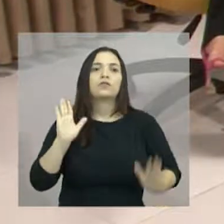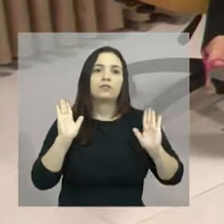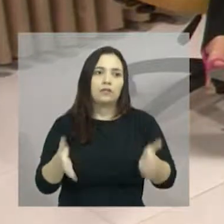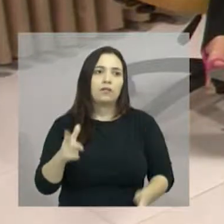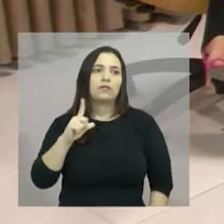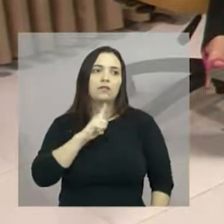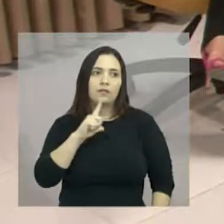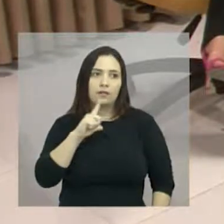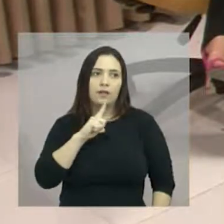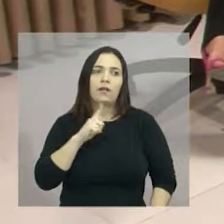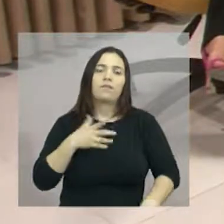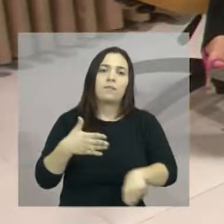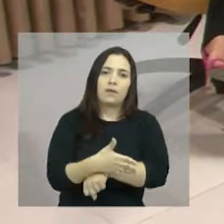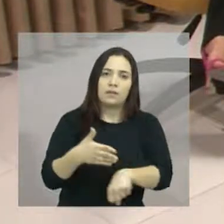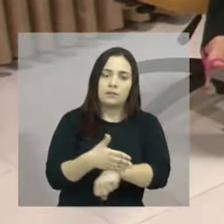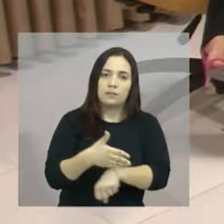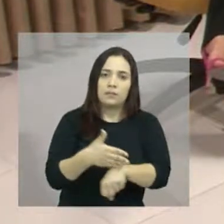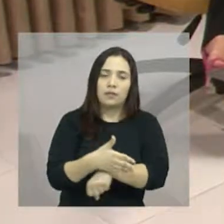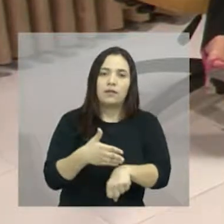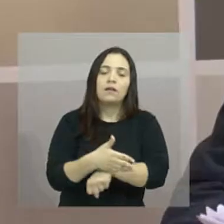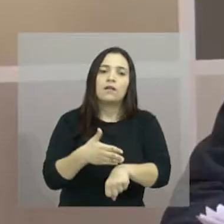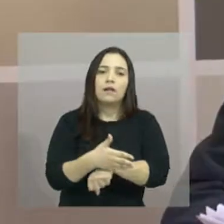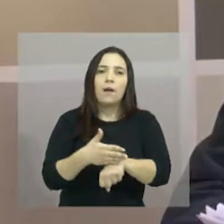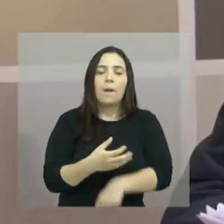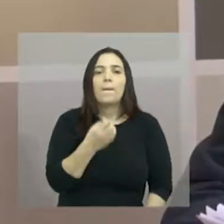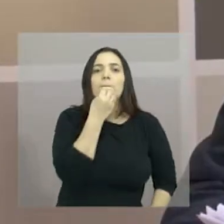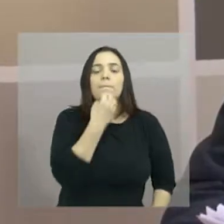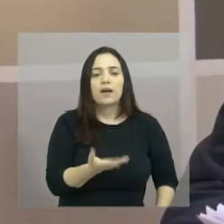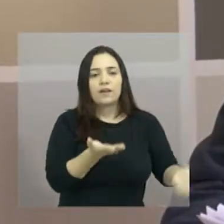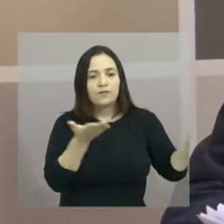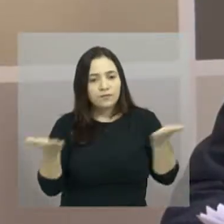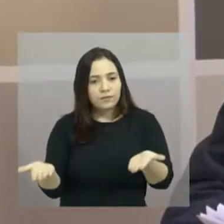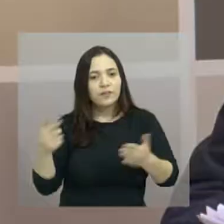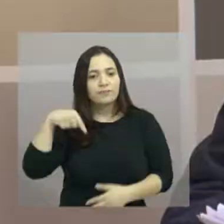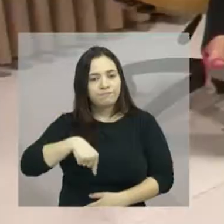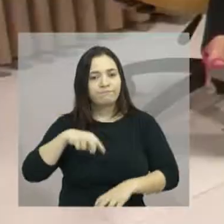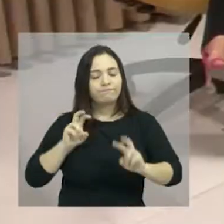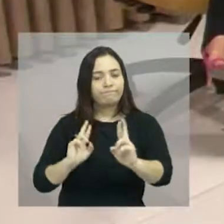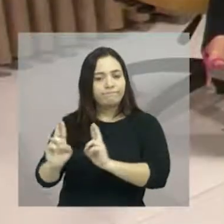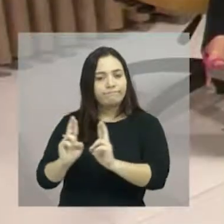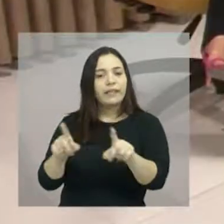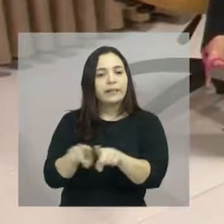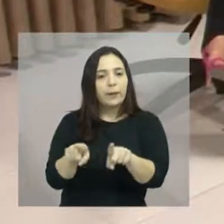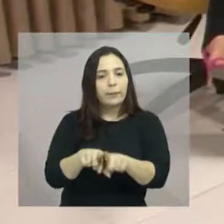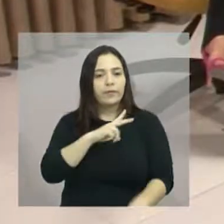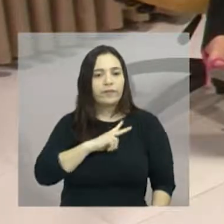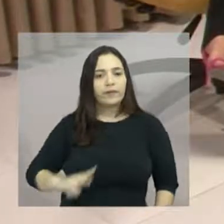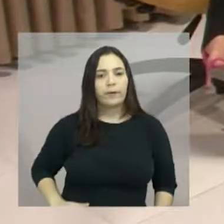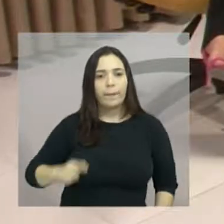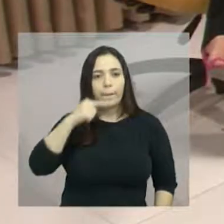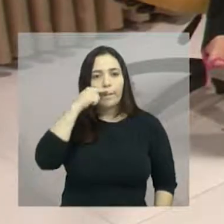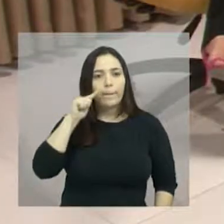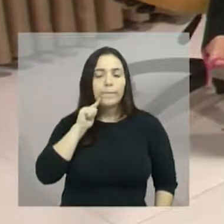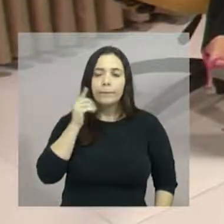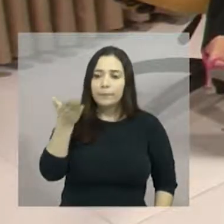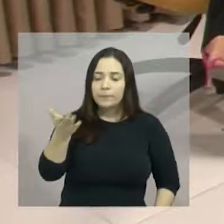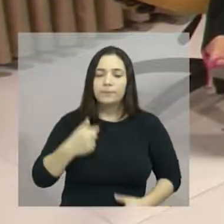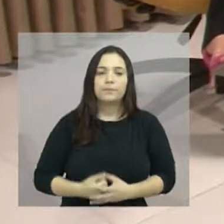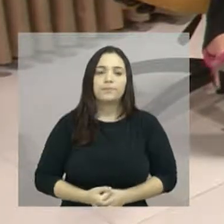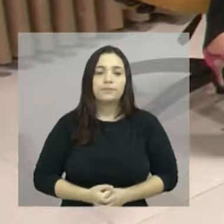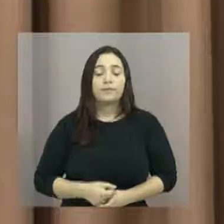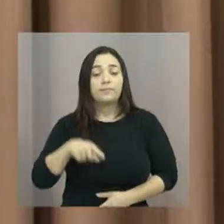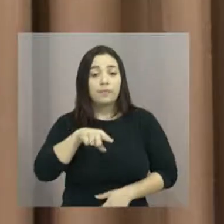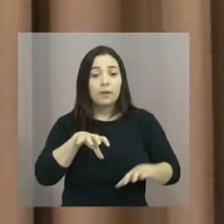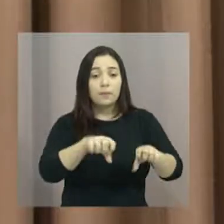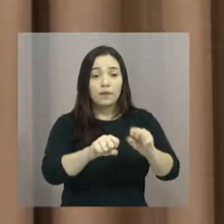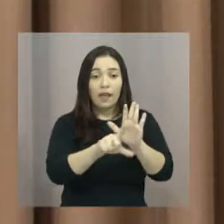oportunidade de participar aqui, né, e retorna ao programa. Seja bem-vindo mais uma vez, assim como o vereador Gardel Rolim. Vereador, a gente pegou essa lei,